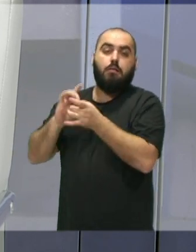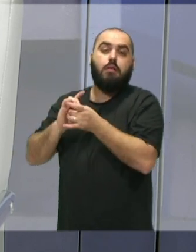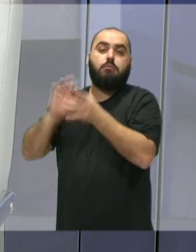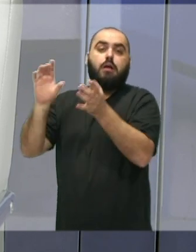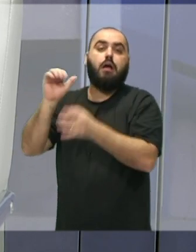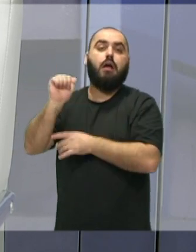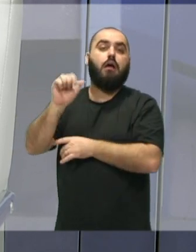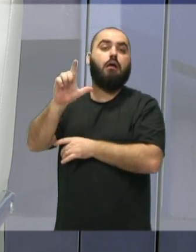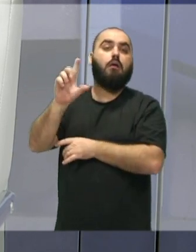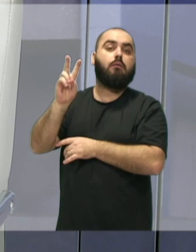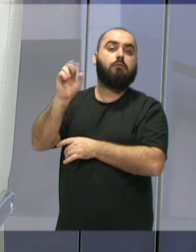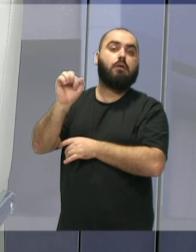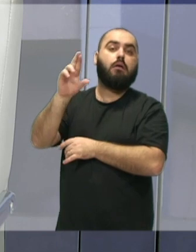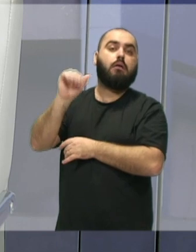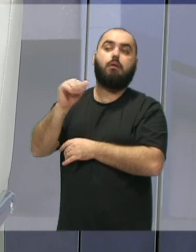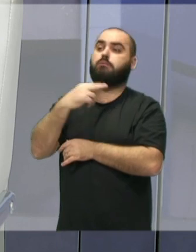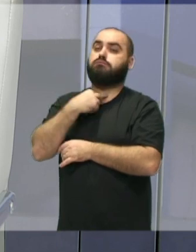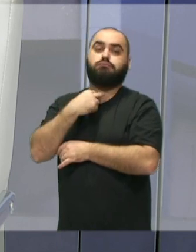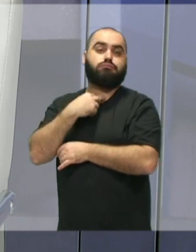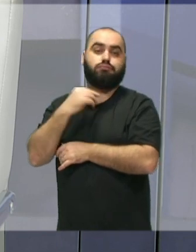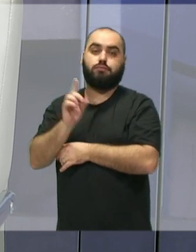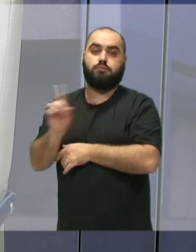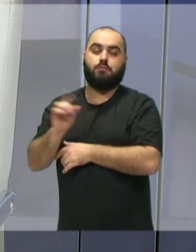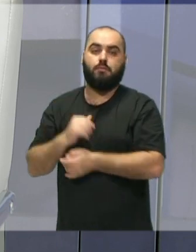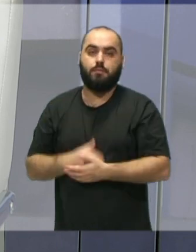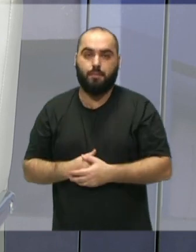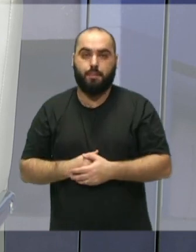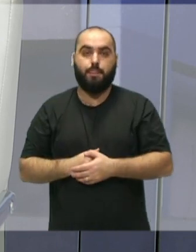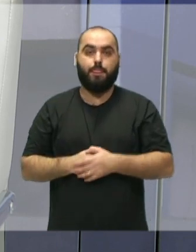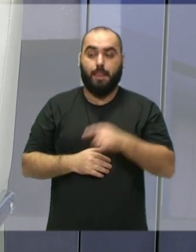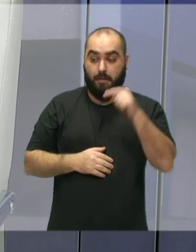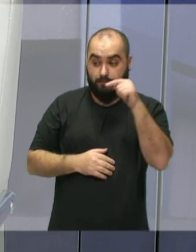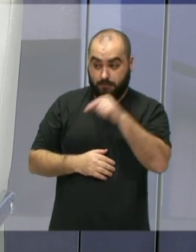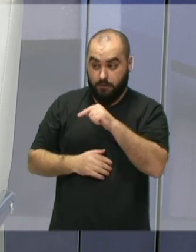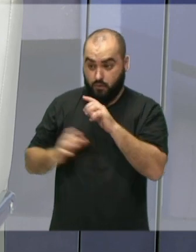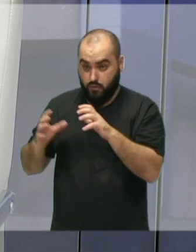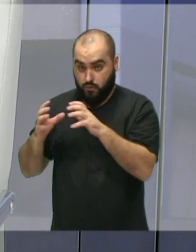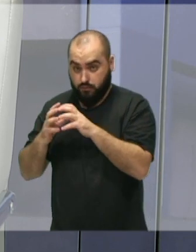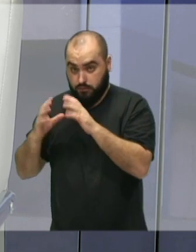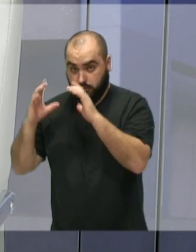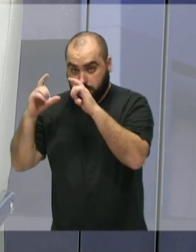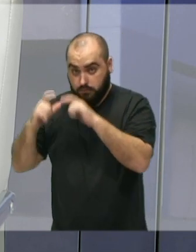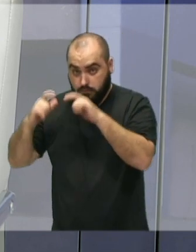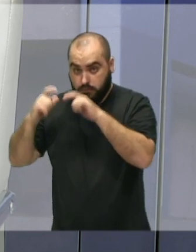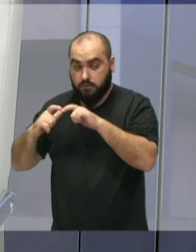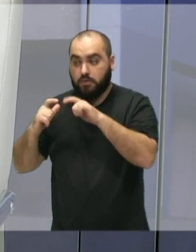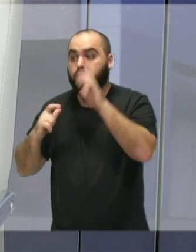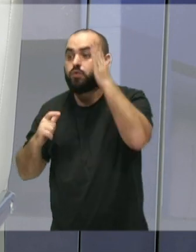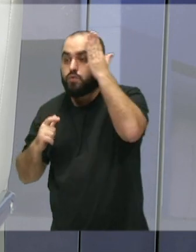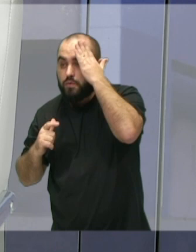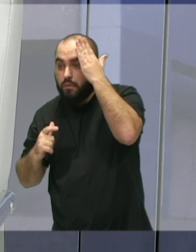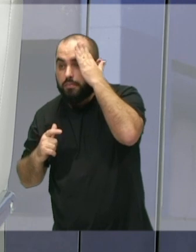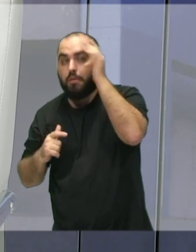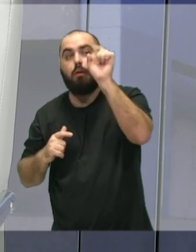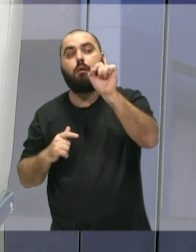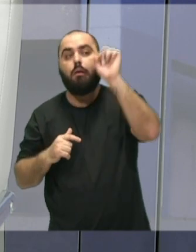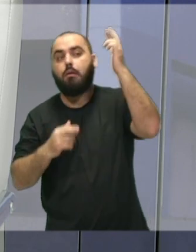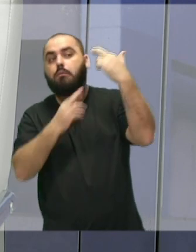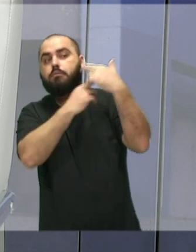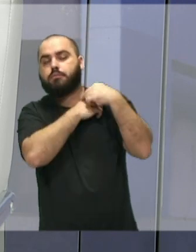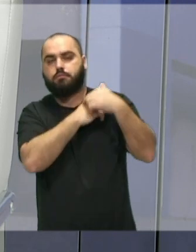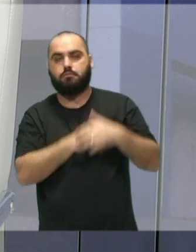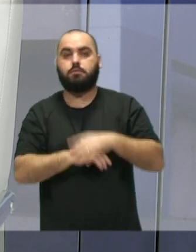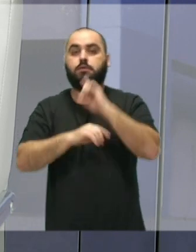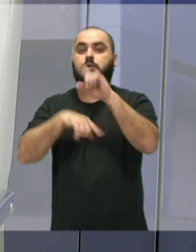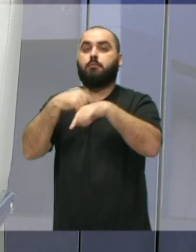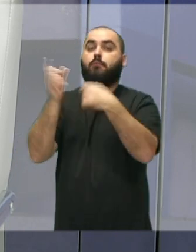liberado o alvará para fazer aquilo que ele está fazendo. Eles souberam, esse estabelecimento soube, e depois que retornou